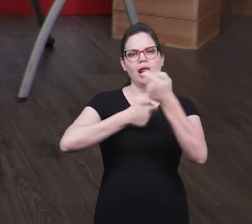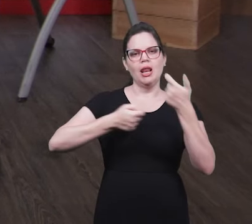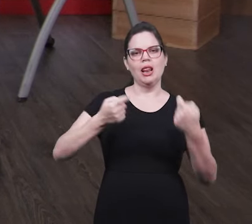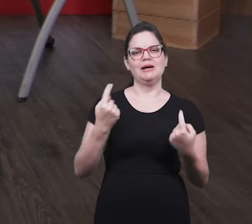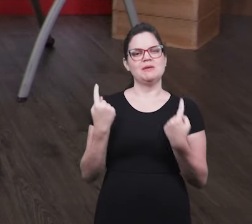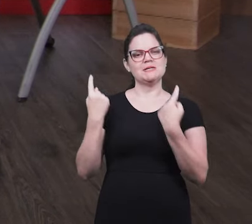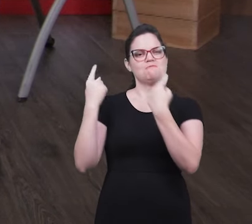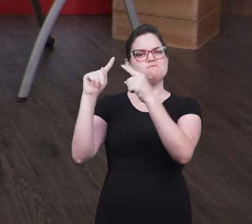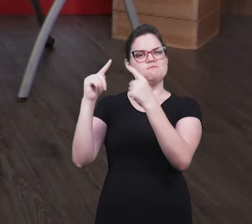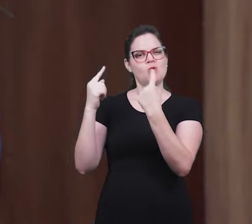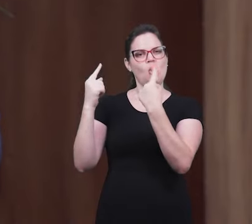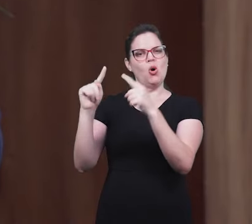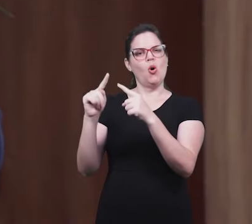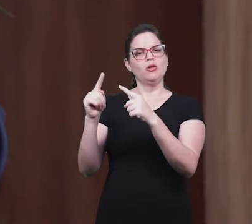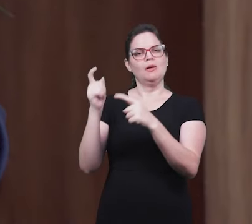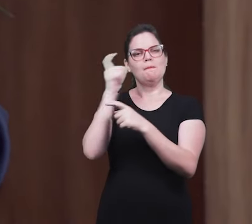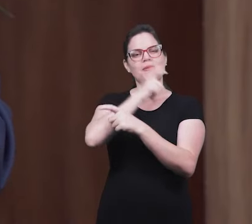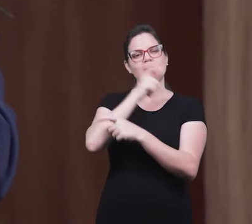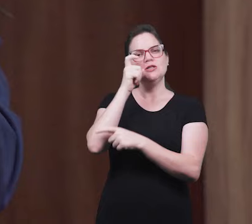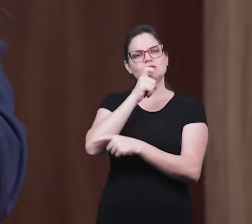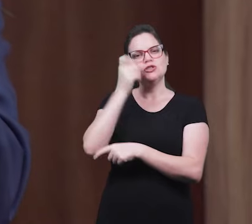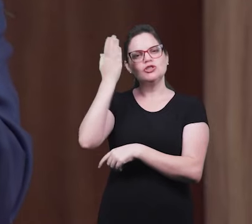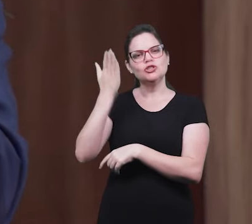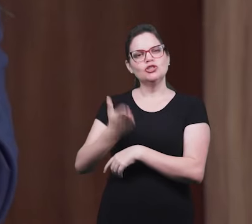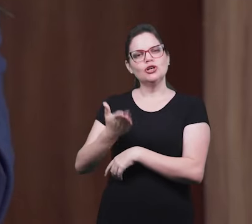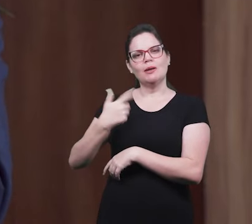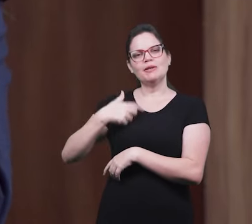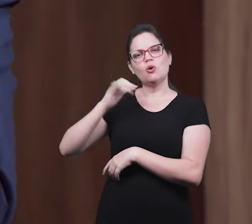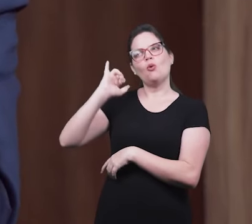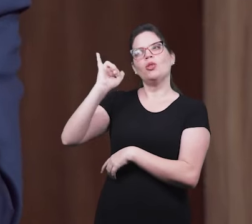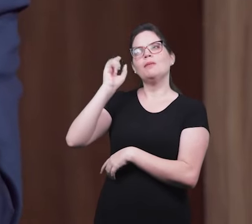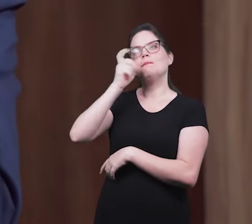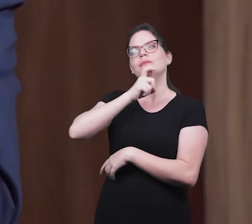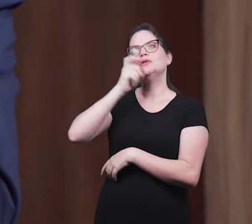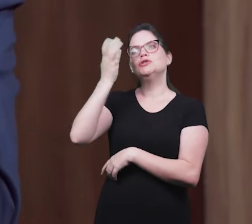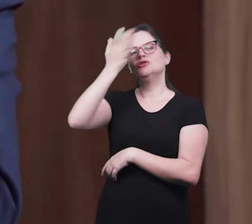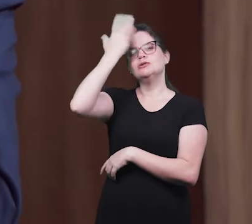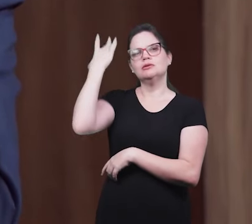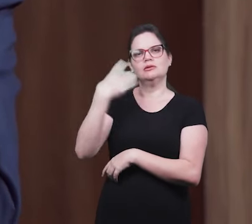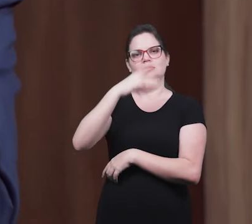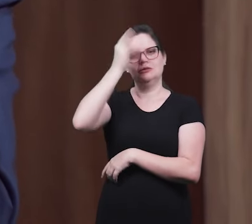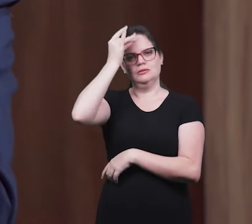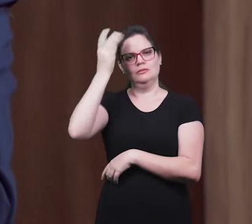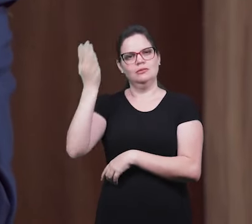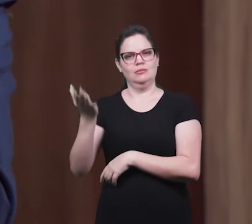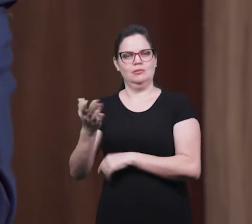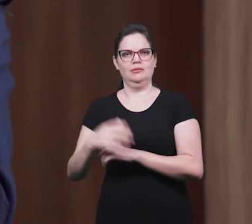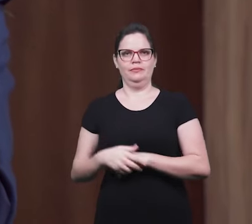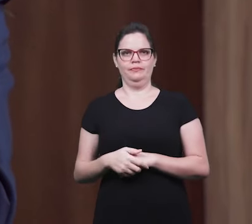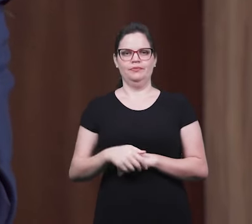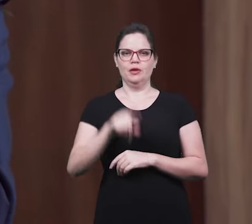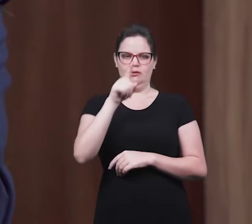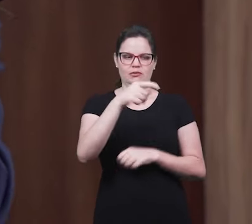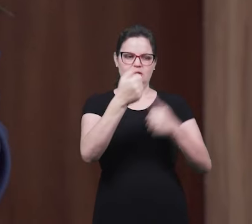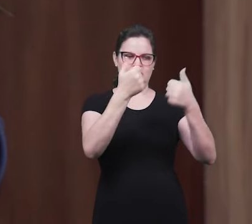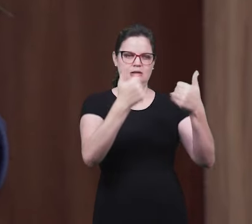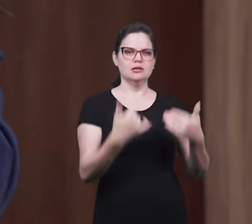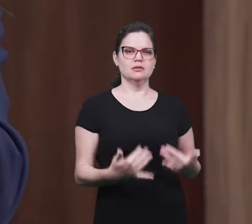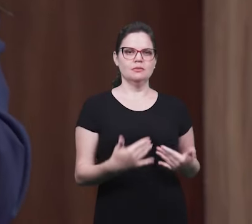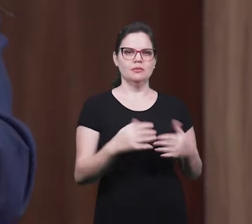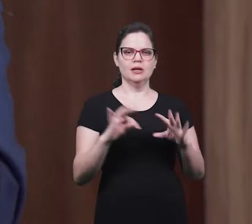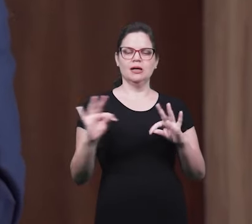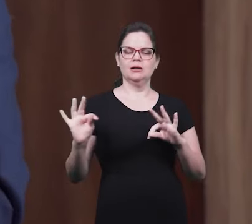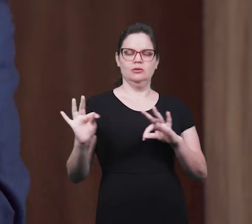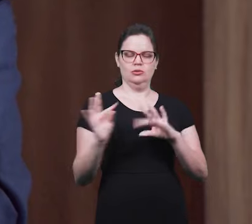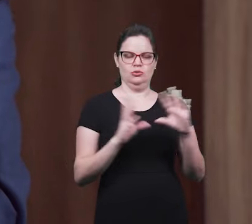Júlio, começa nos dando um comentário da aplicação desse fato a